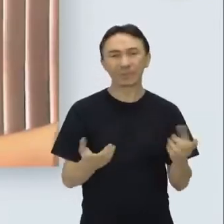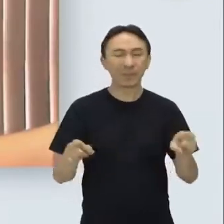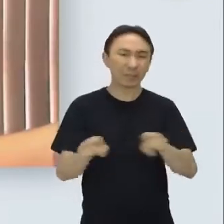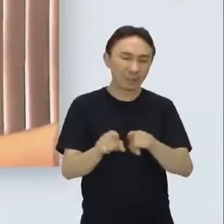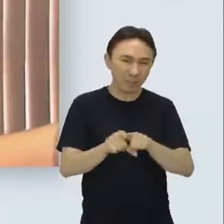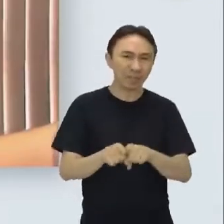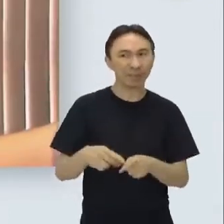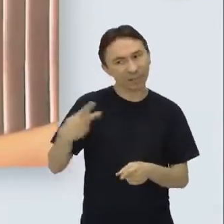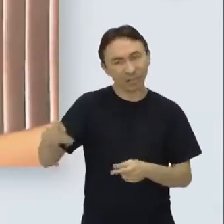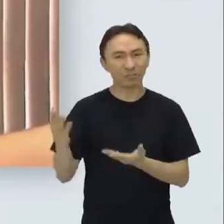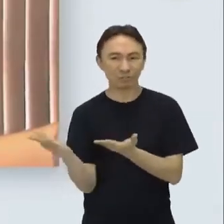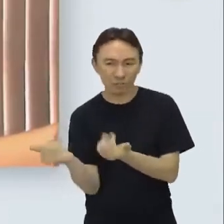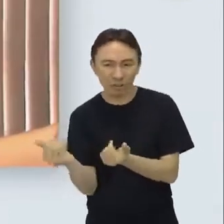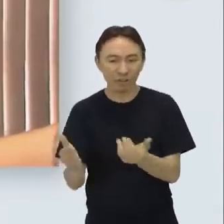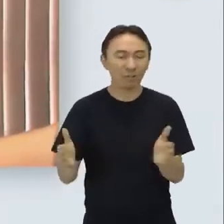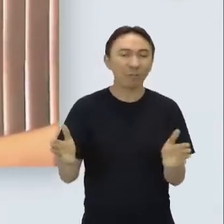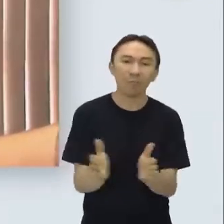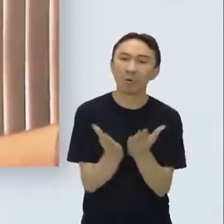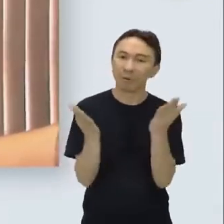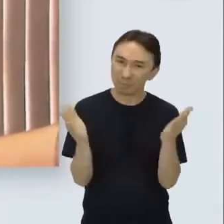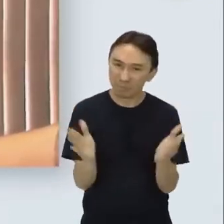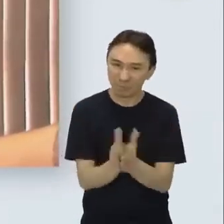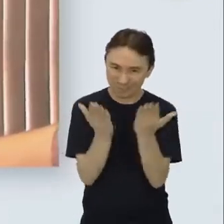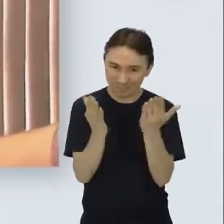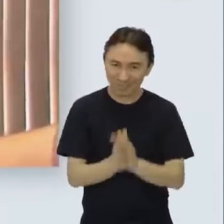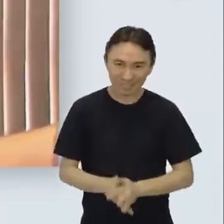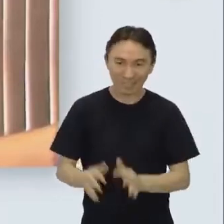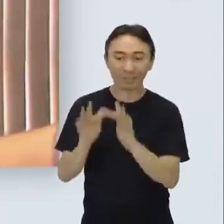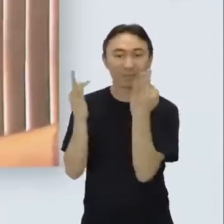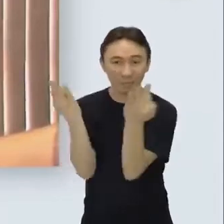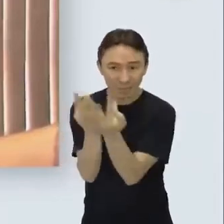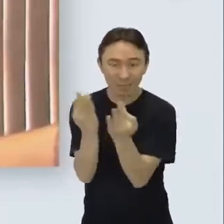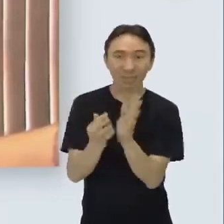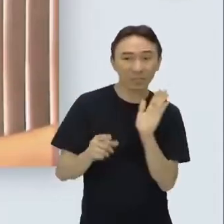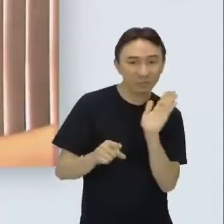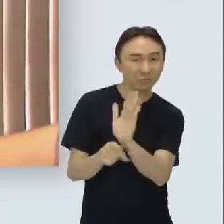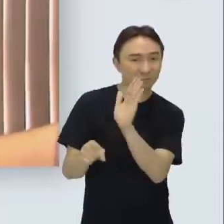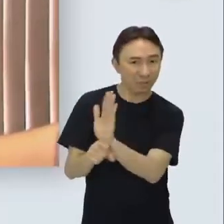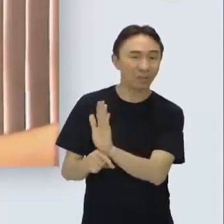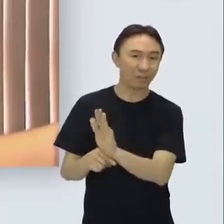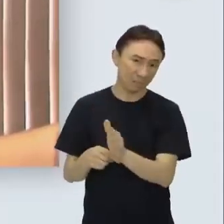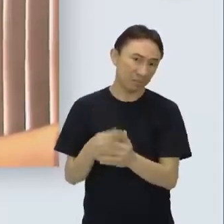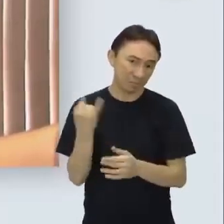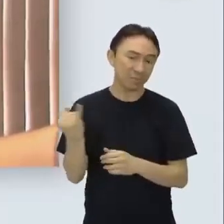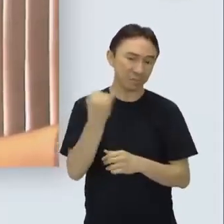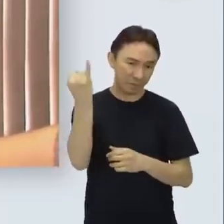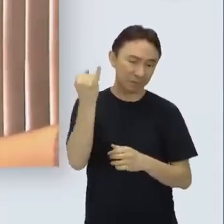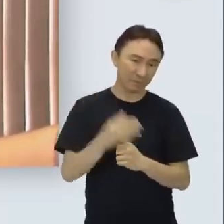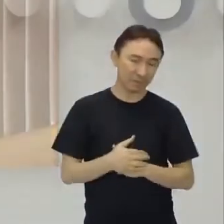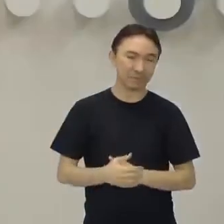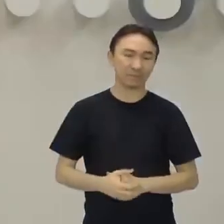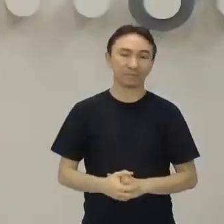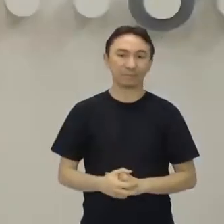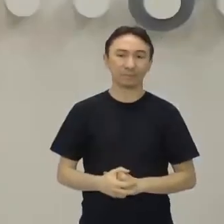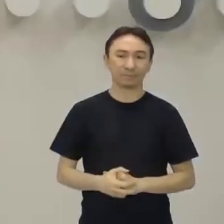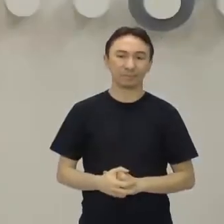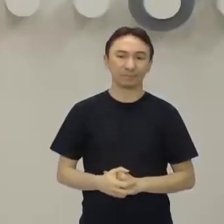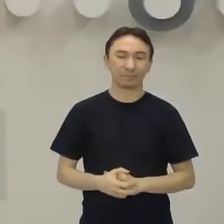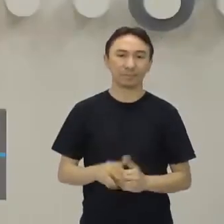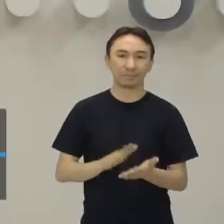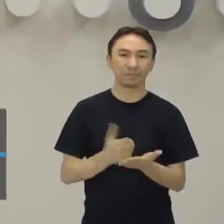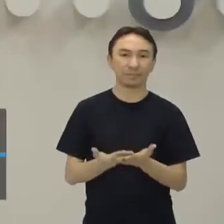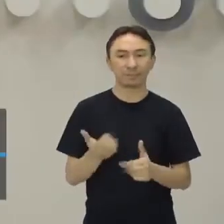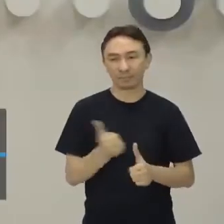vulneráveis que precisam aumentar a renda em casa, ele também ganha um salário, porque a aprendizagem é um contrato de emprego, né?